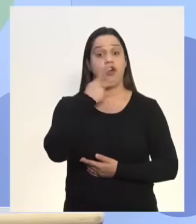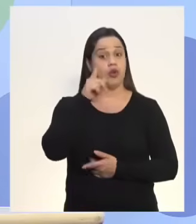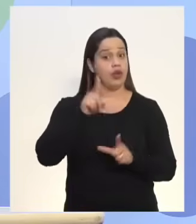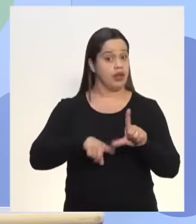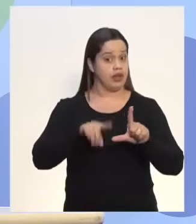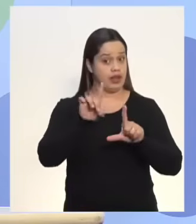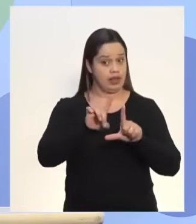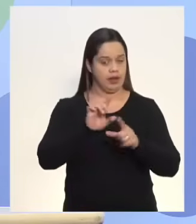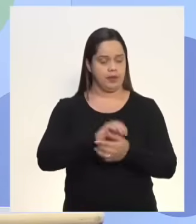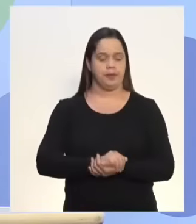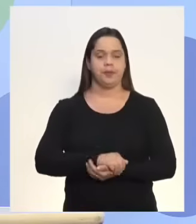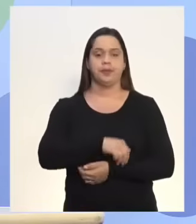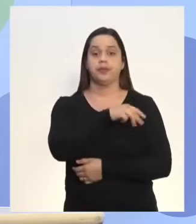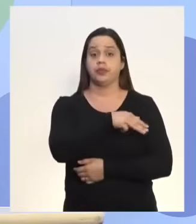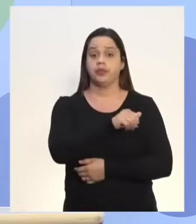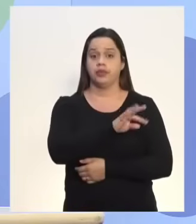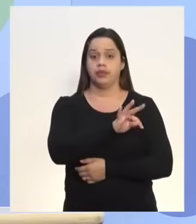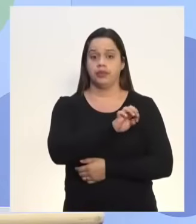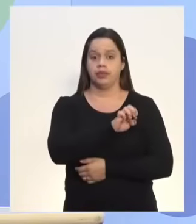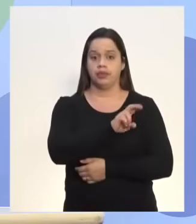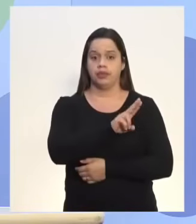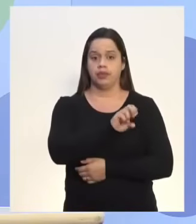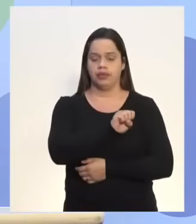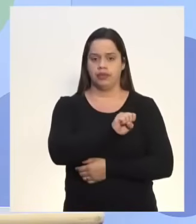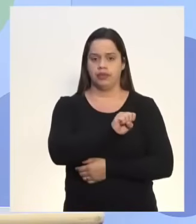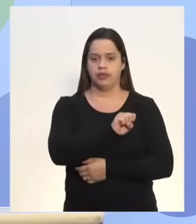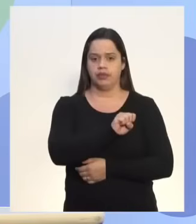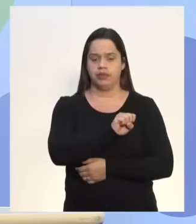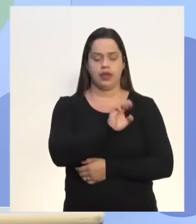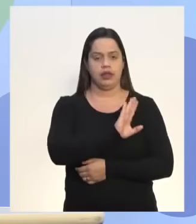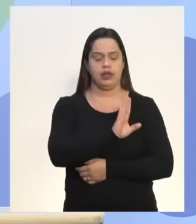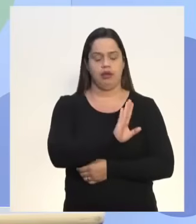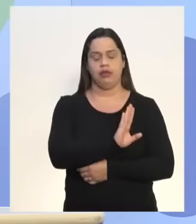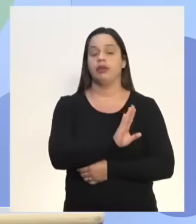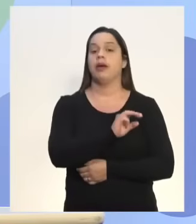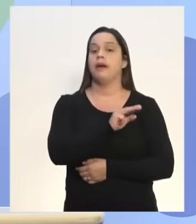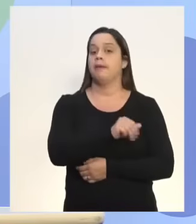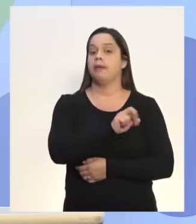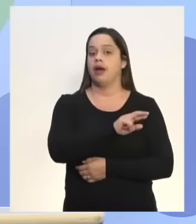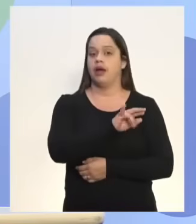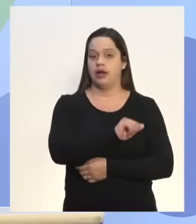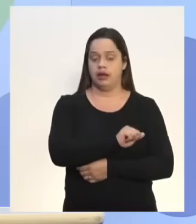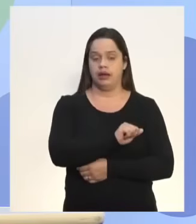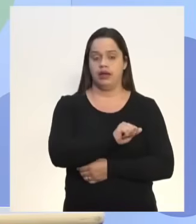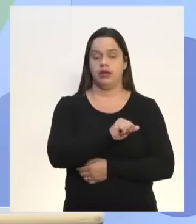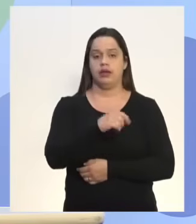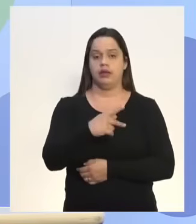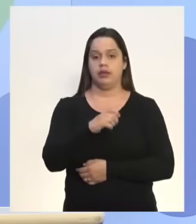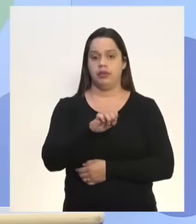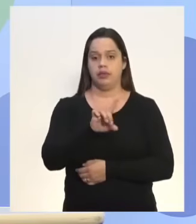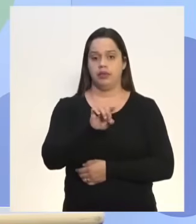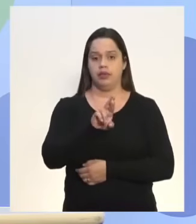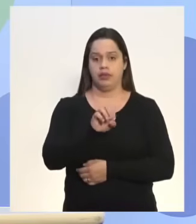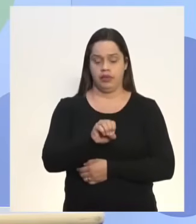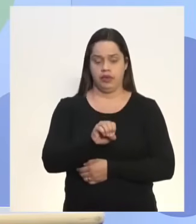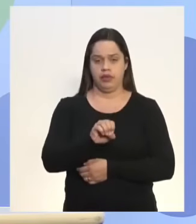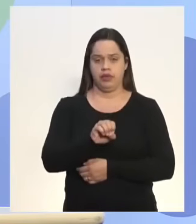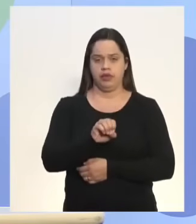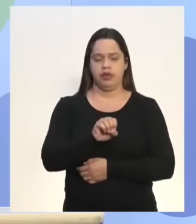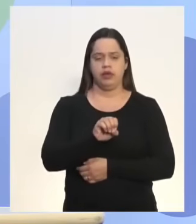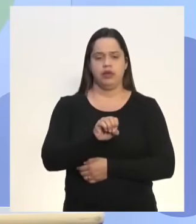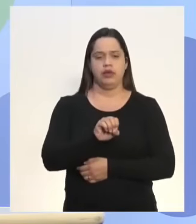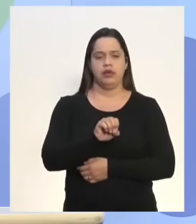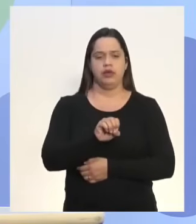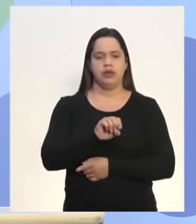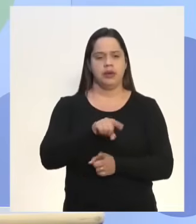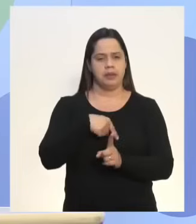O Matheus não, a Maria Vitória, o Pedro Aguiar e